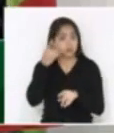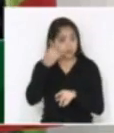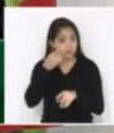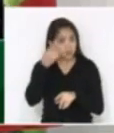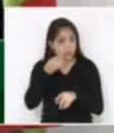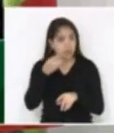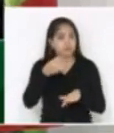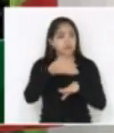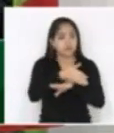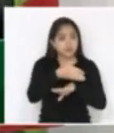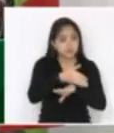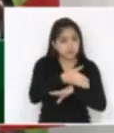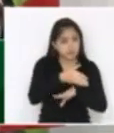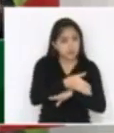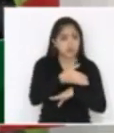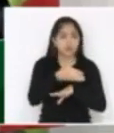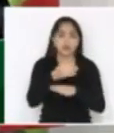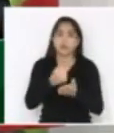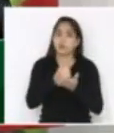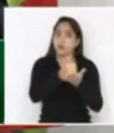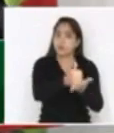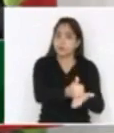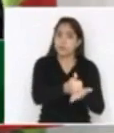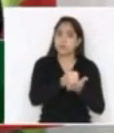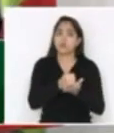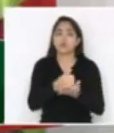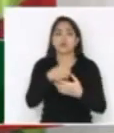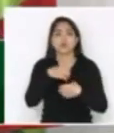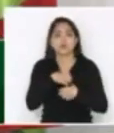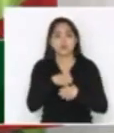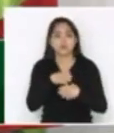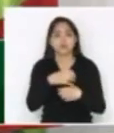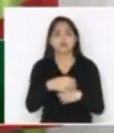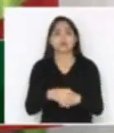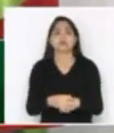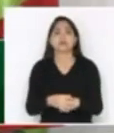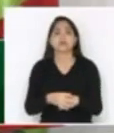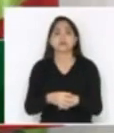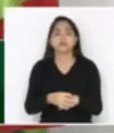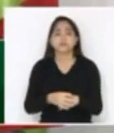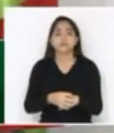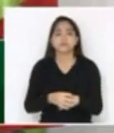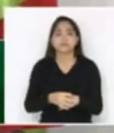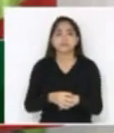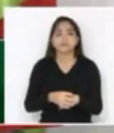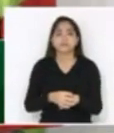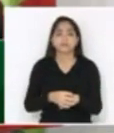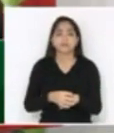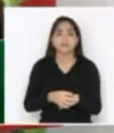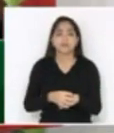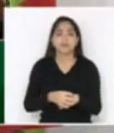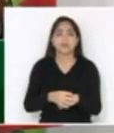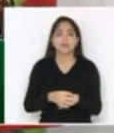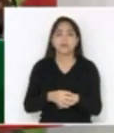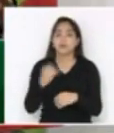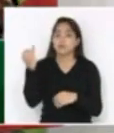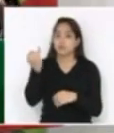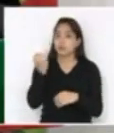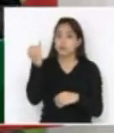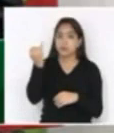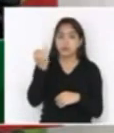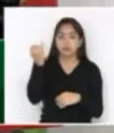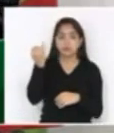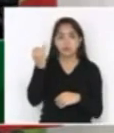lá, e levando o apoio, levando a solidariedade, isso foi fundamental para